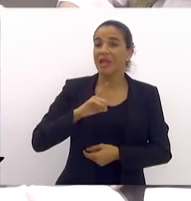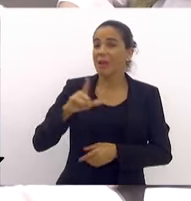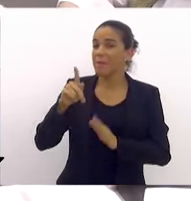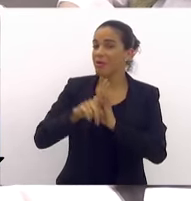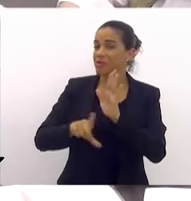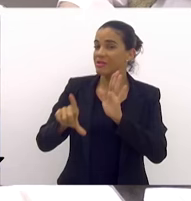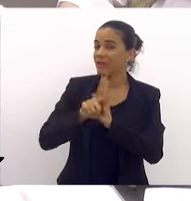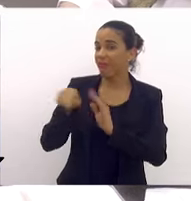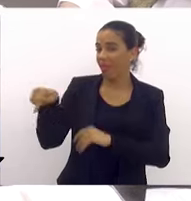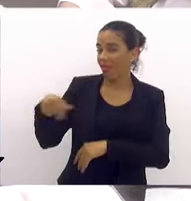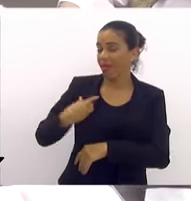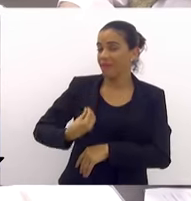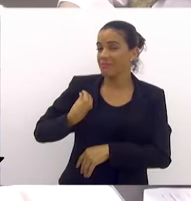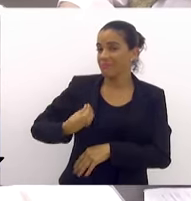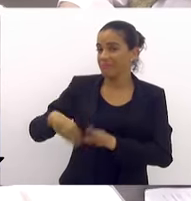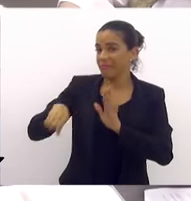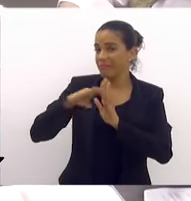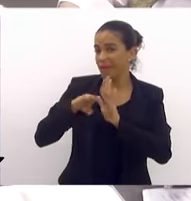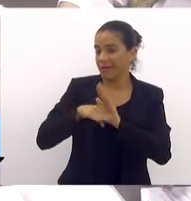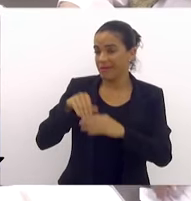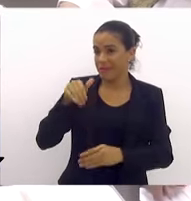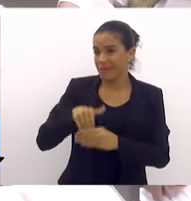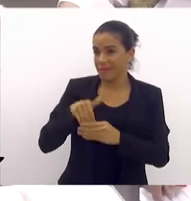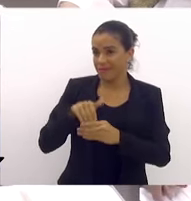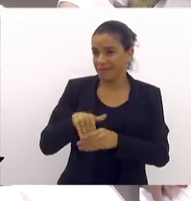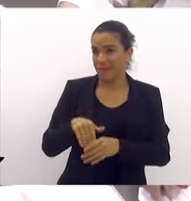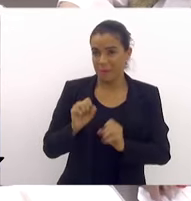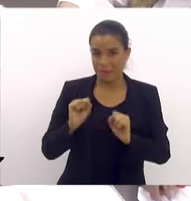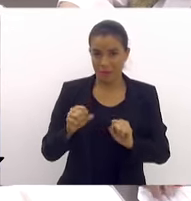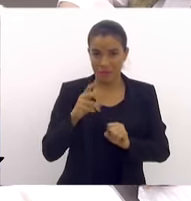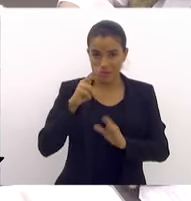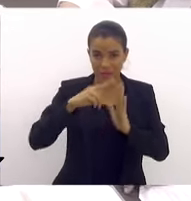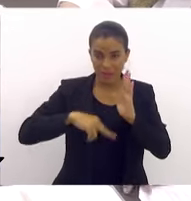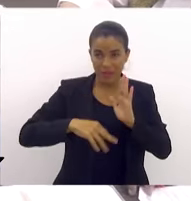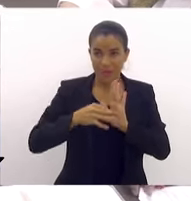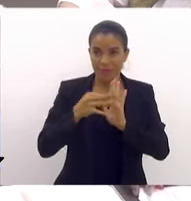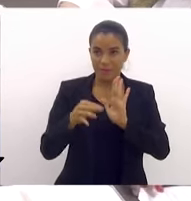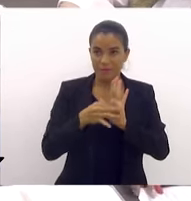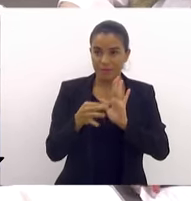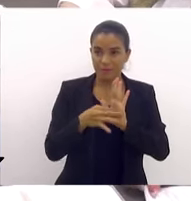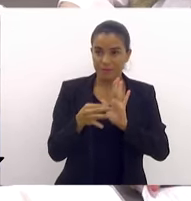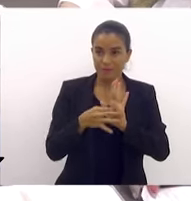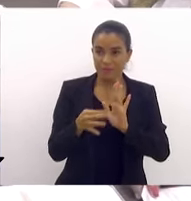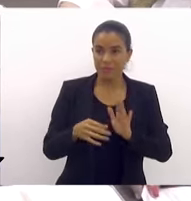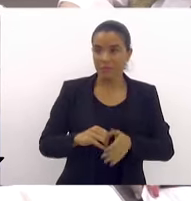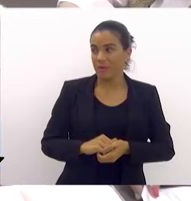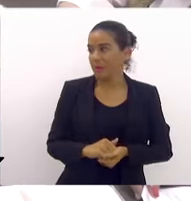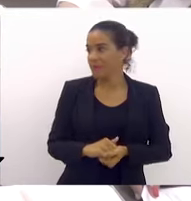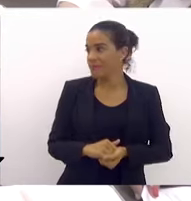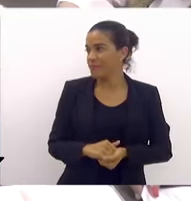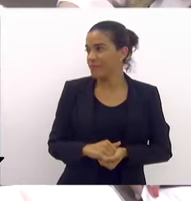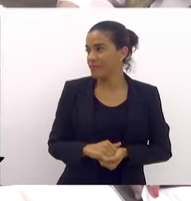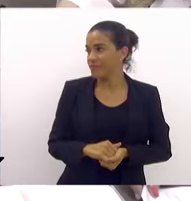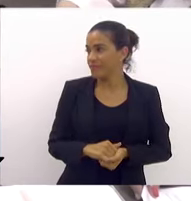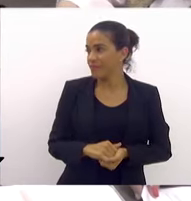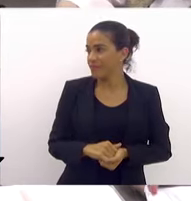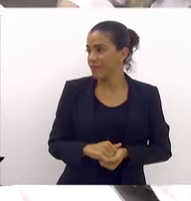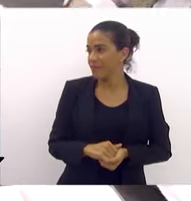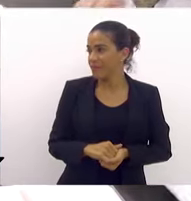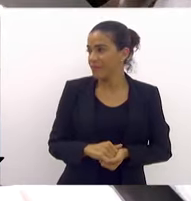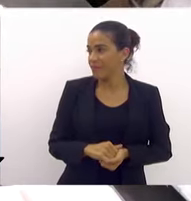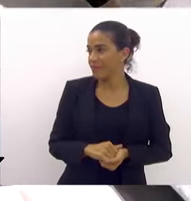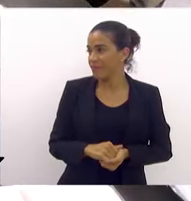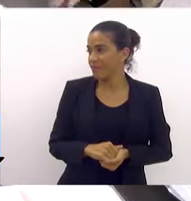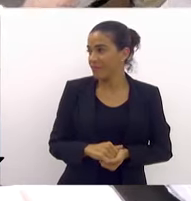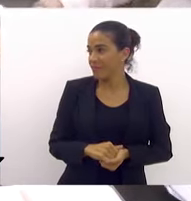dele em pauta. Se quiser, só ler os pareceres também. Tá certo. Acho que não há nenhuma... Vou fazer agora o 26, então. Chamar os trabalhos à ordem para